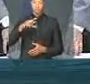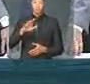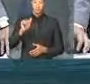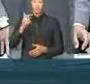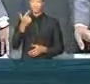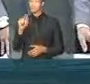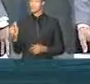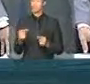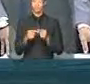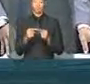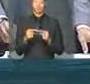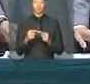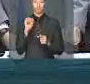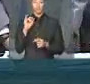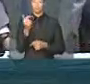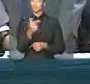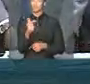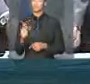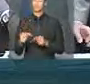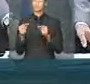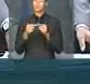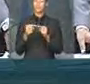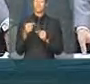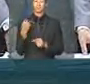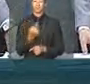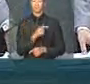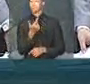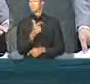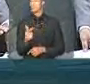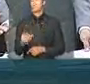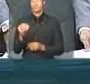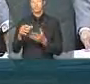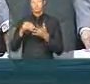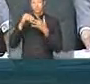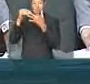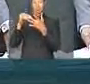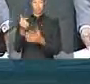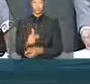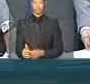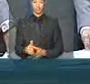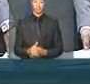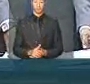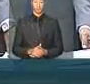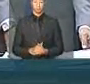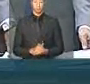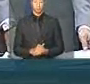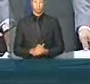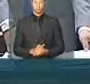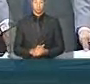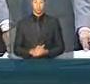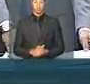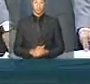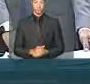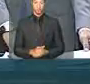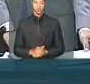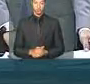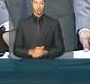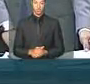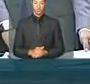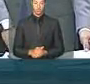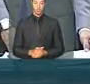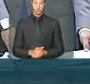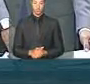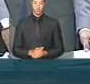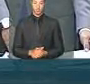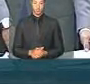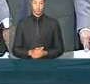não há acordo se não há acordo nós não temos como priorizar presidente nos dê cinco minutos suspenda a sessão cinco minutos para a gente